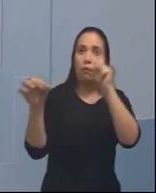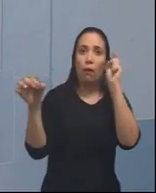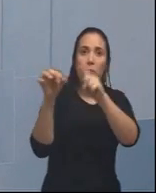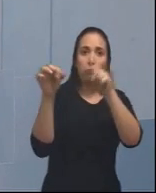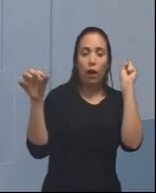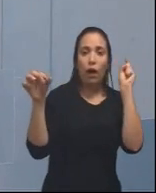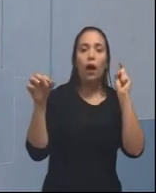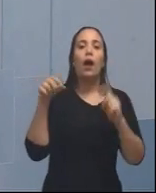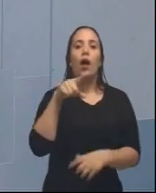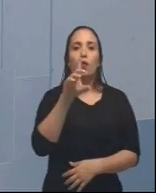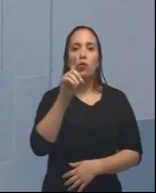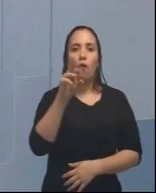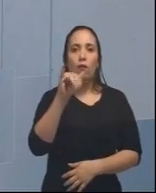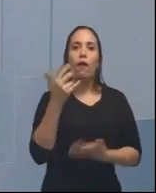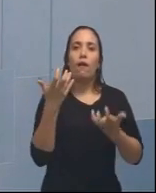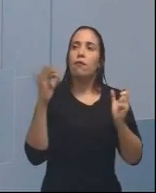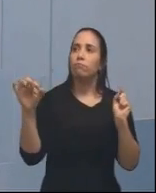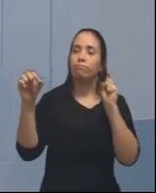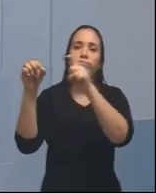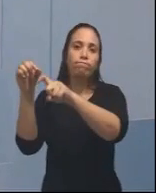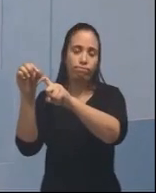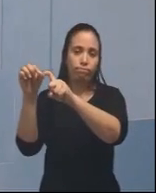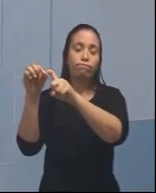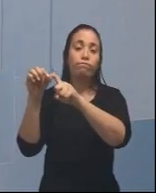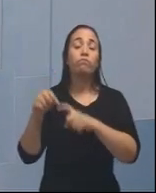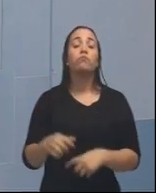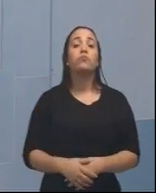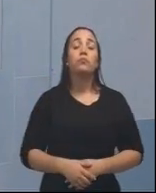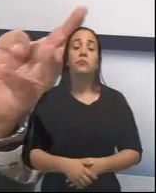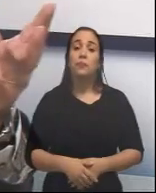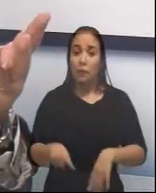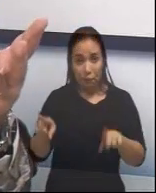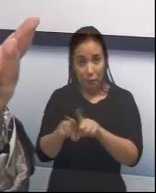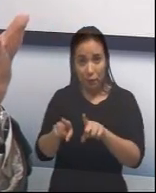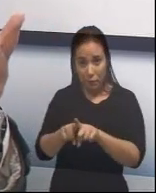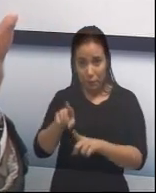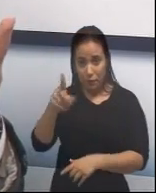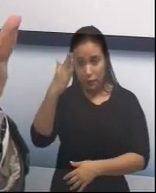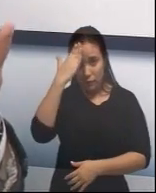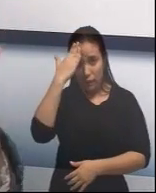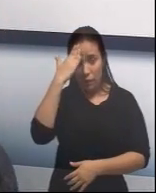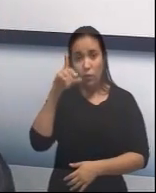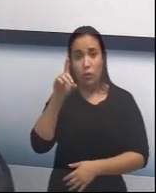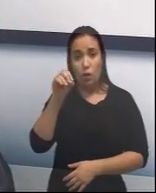dele, ele corre para ficar mais perto ainda. Inclusive, ele quer ser o candidato de